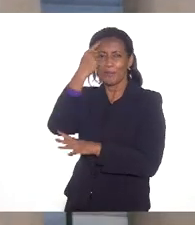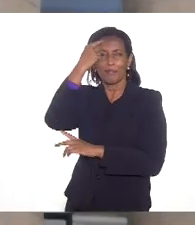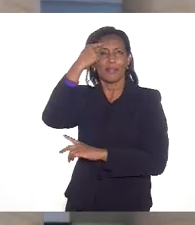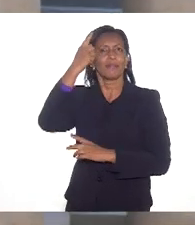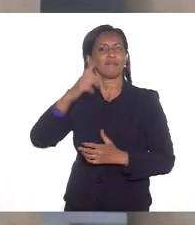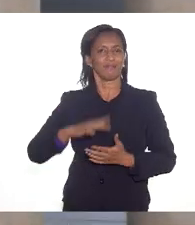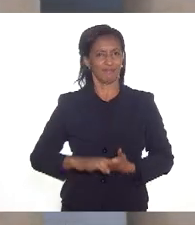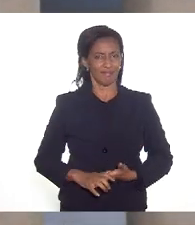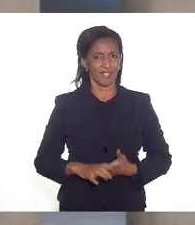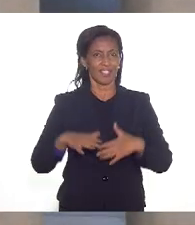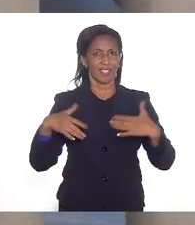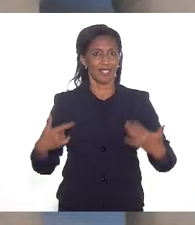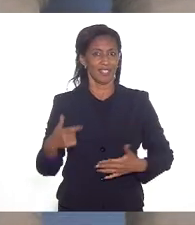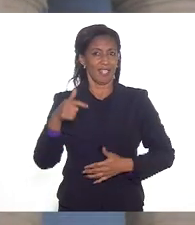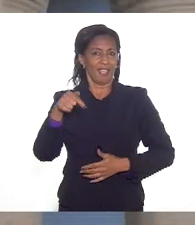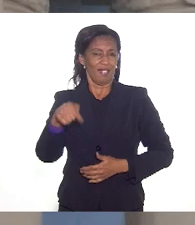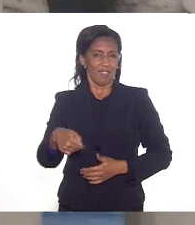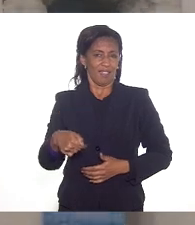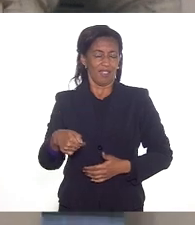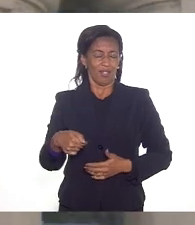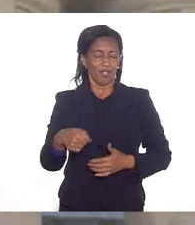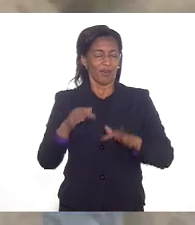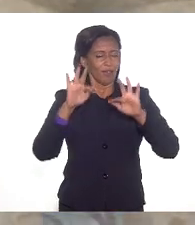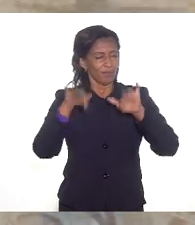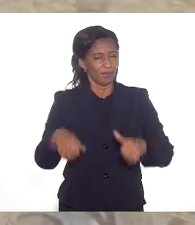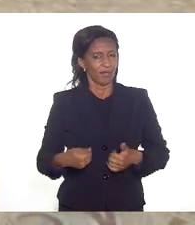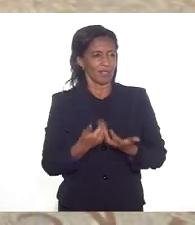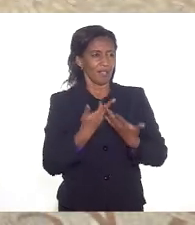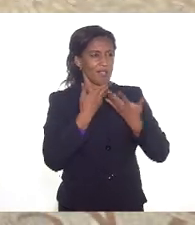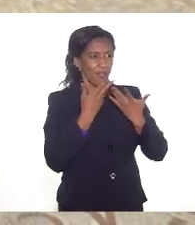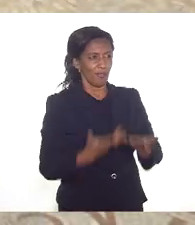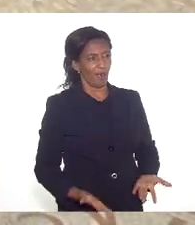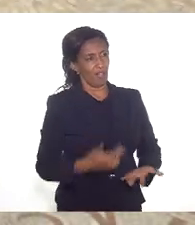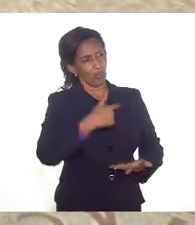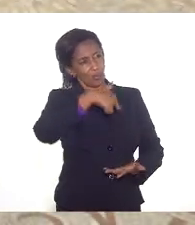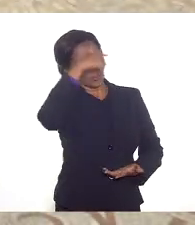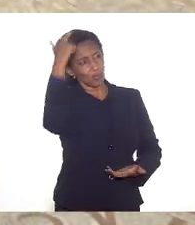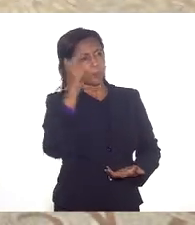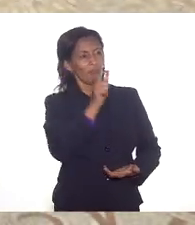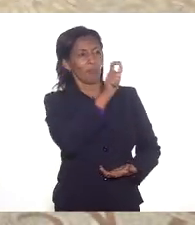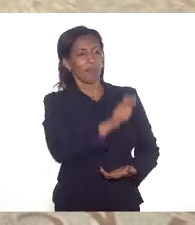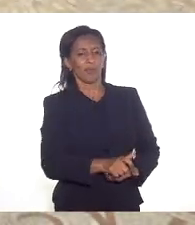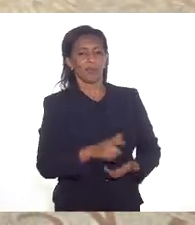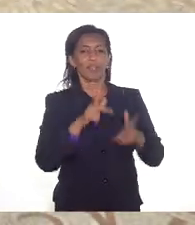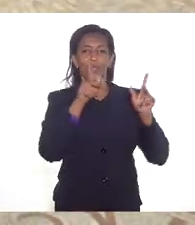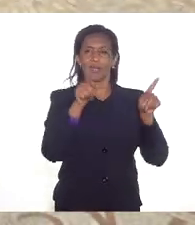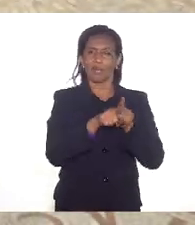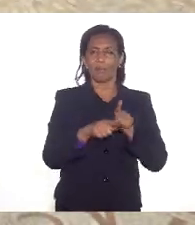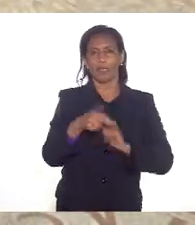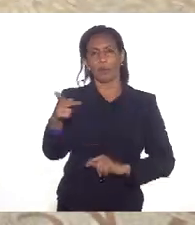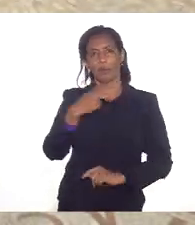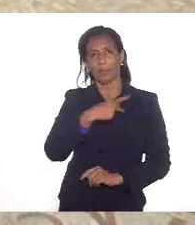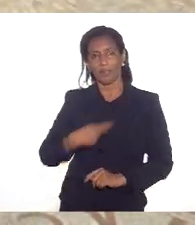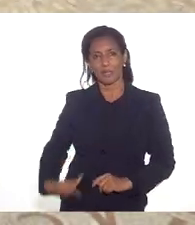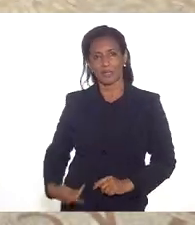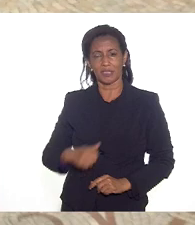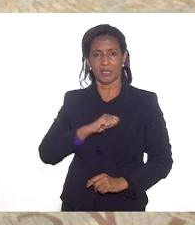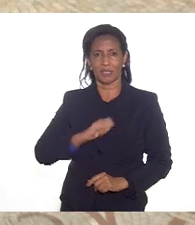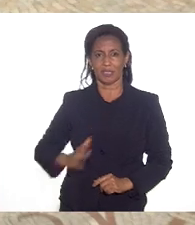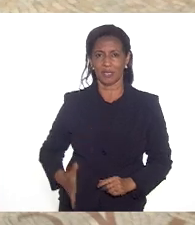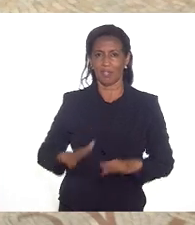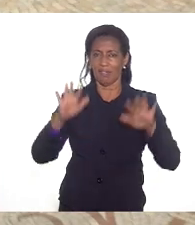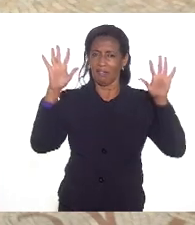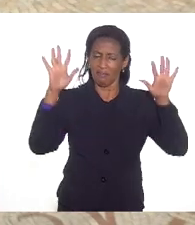pensamentos encerro aqui essa homenagem ao Deputado Luiz Paulo bem como o nosso Presidente André Ceciliano